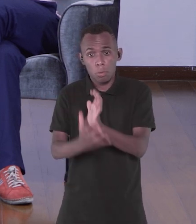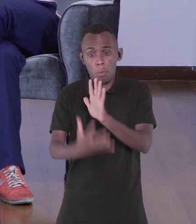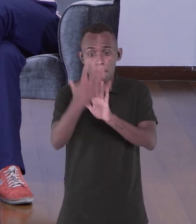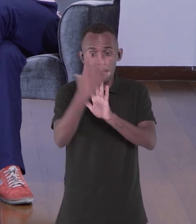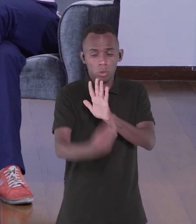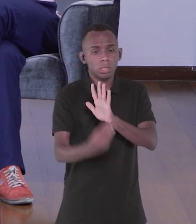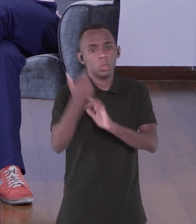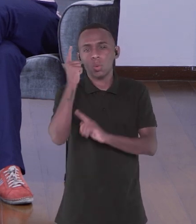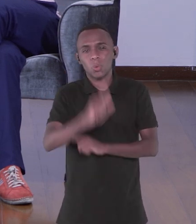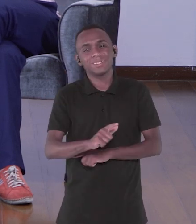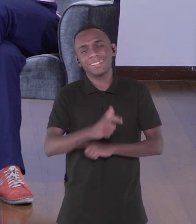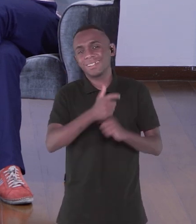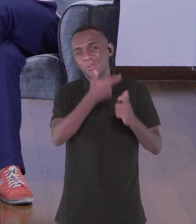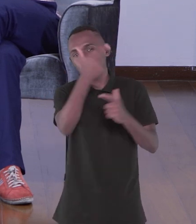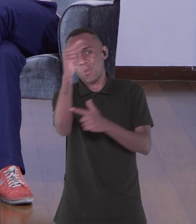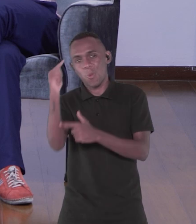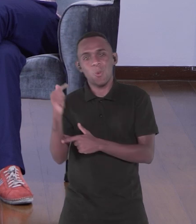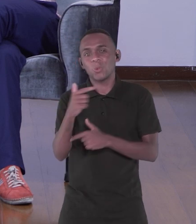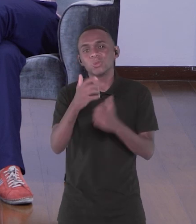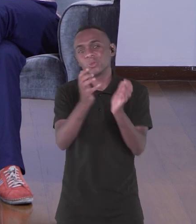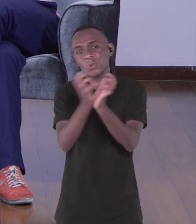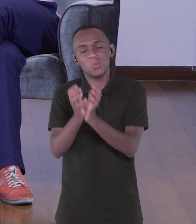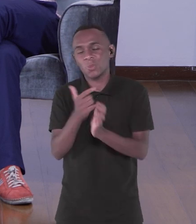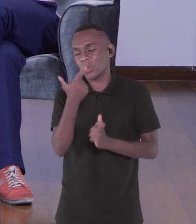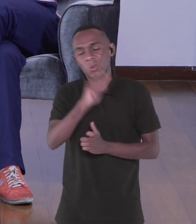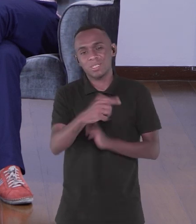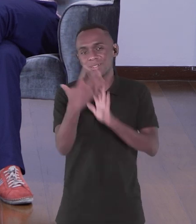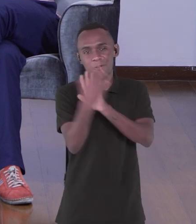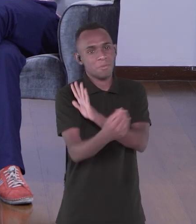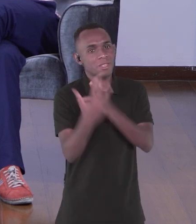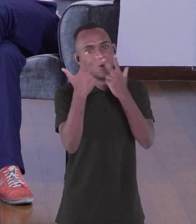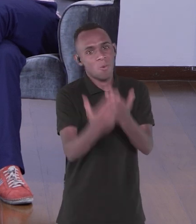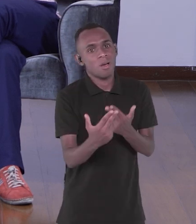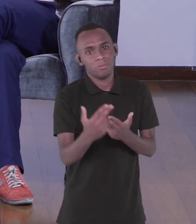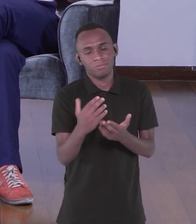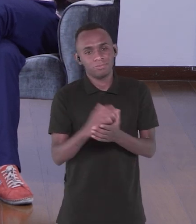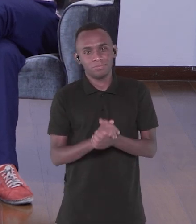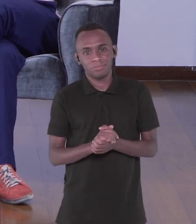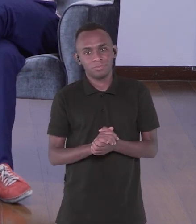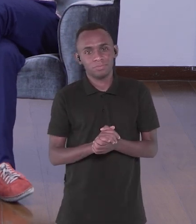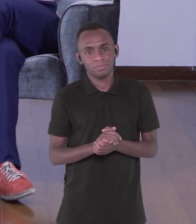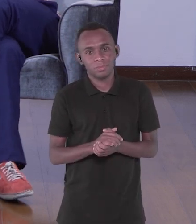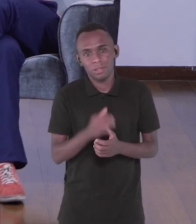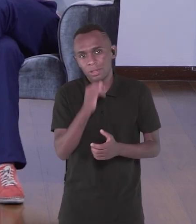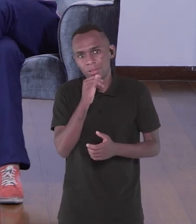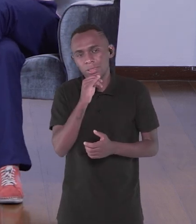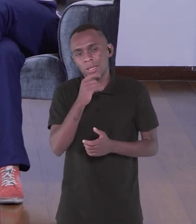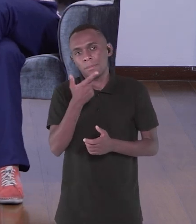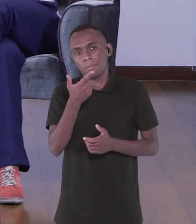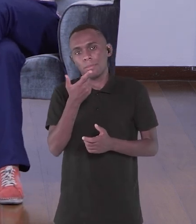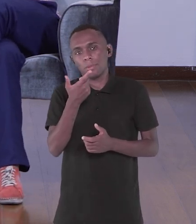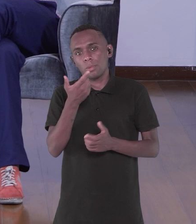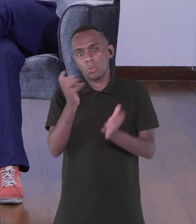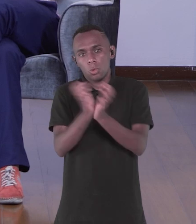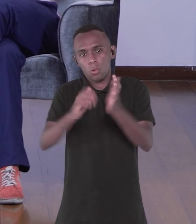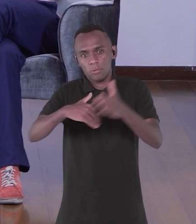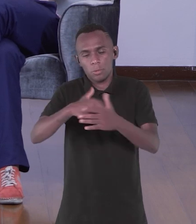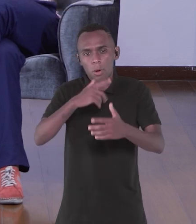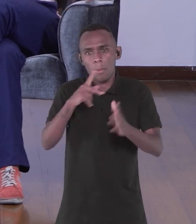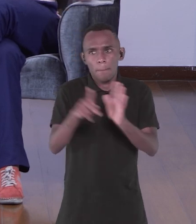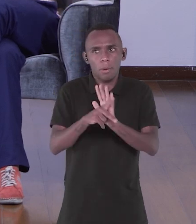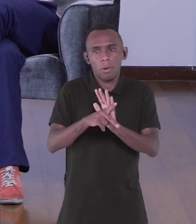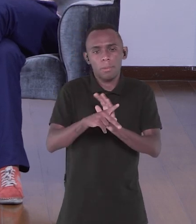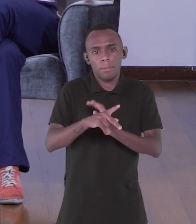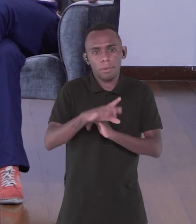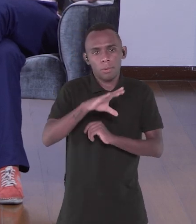todas as instâncias. Você não consegue no Belenense, de Portugal ter a mesma estrutura do